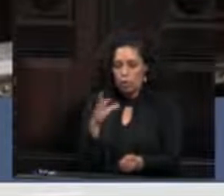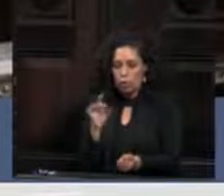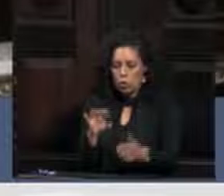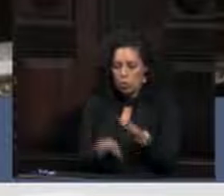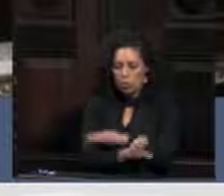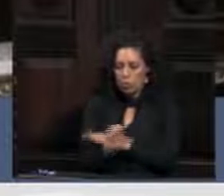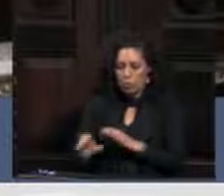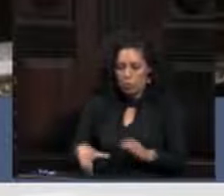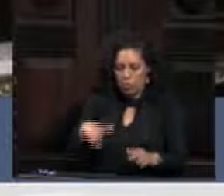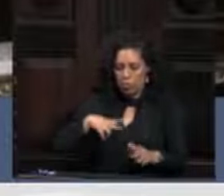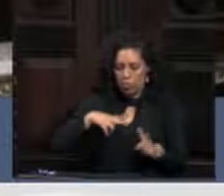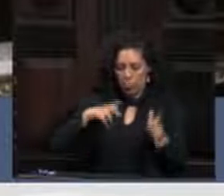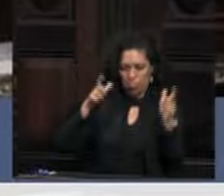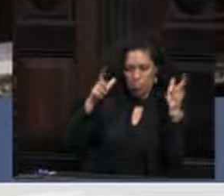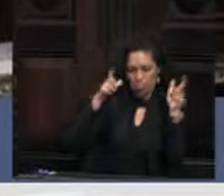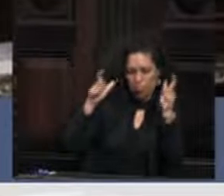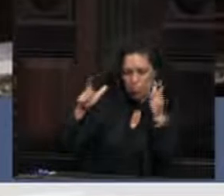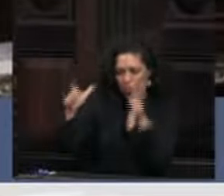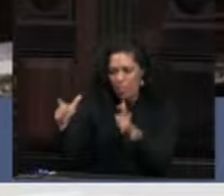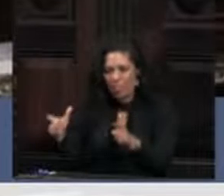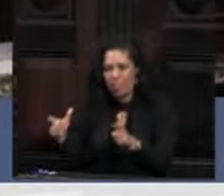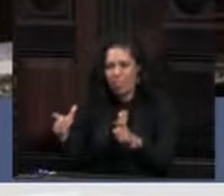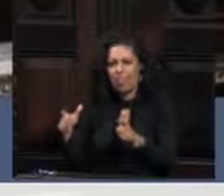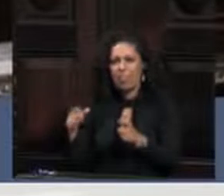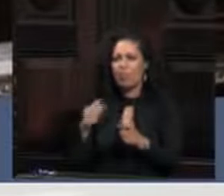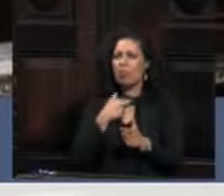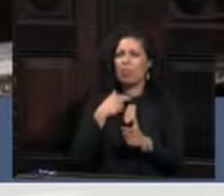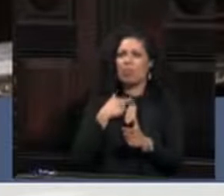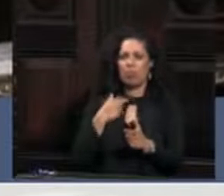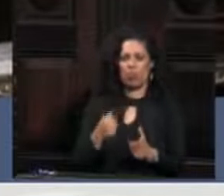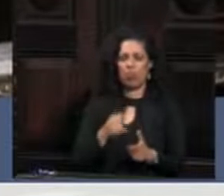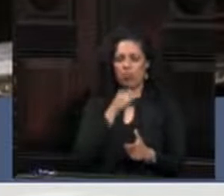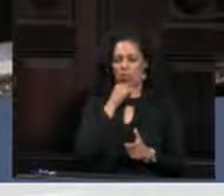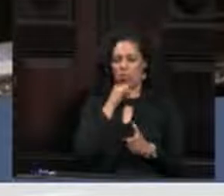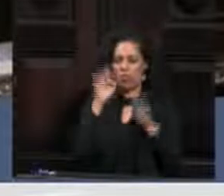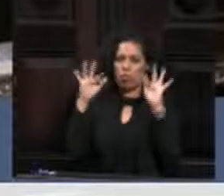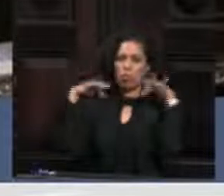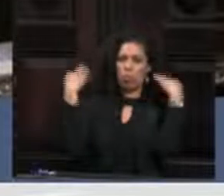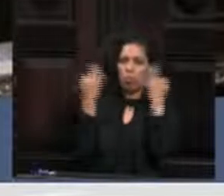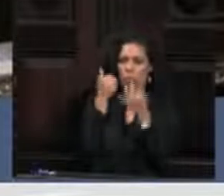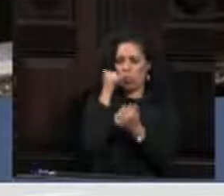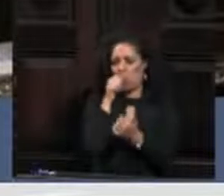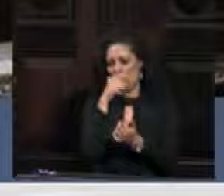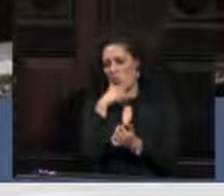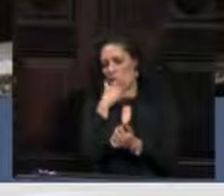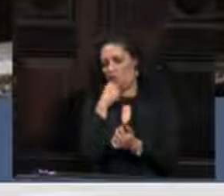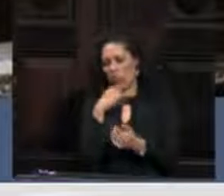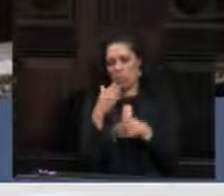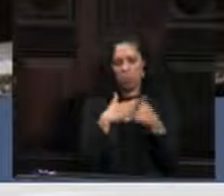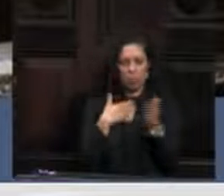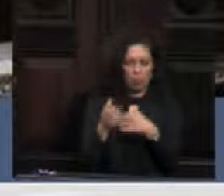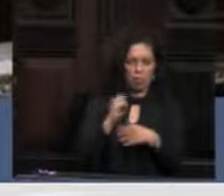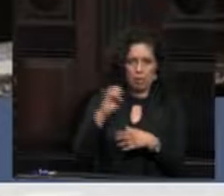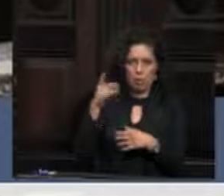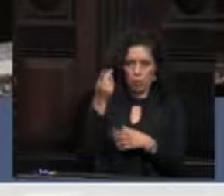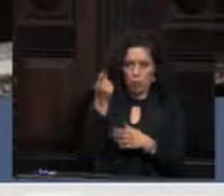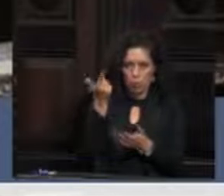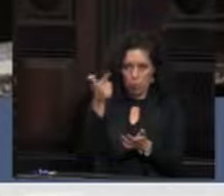Imagina um chefe de família, ou uma chefe de família, desempregado,